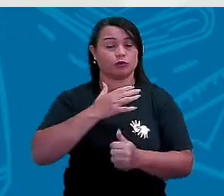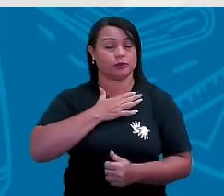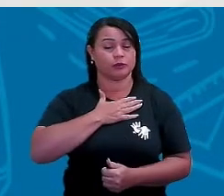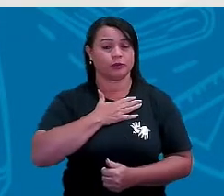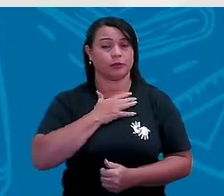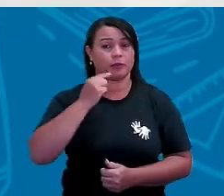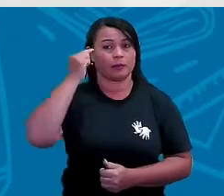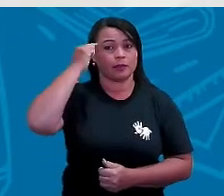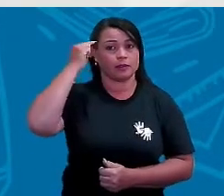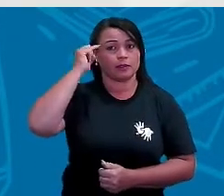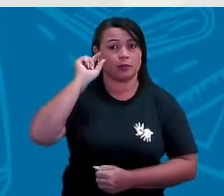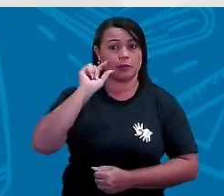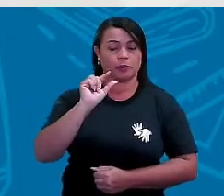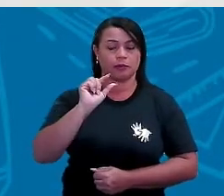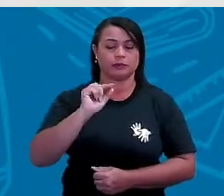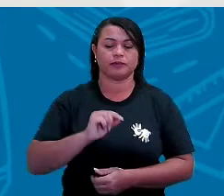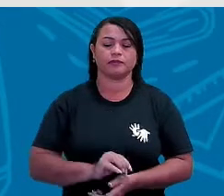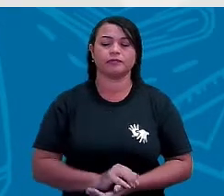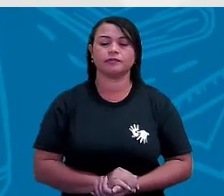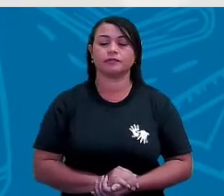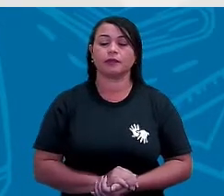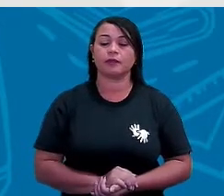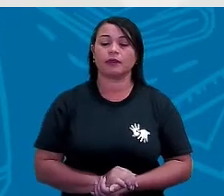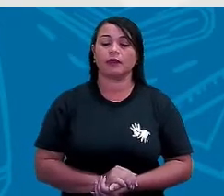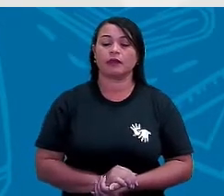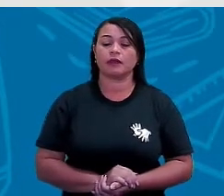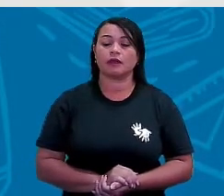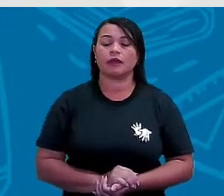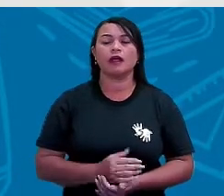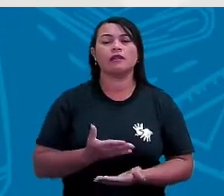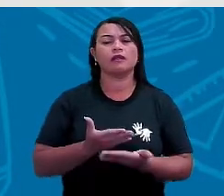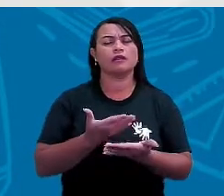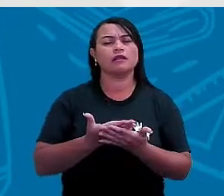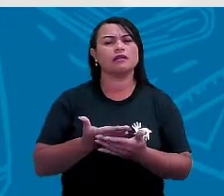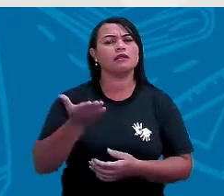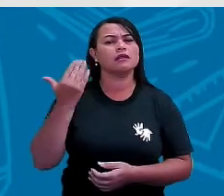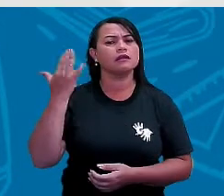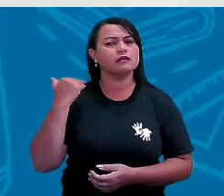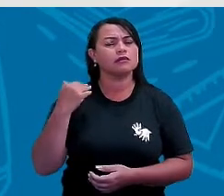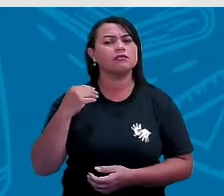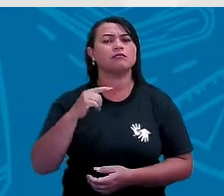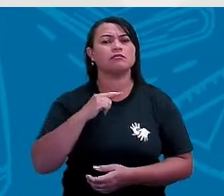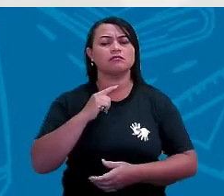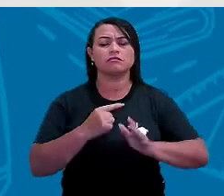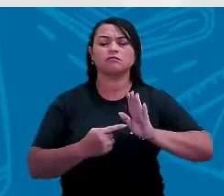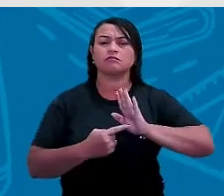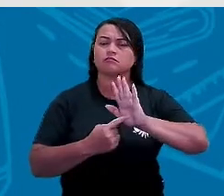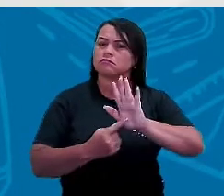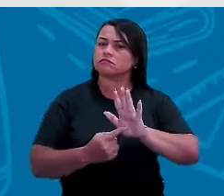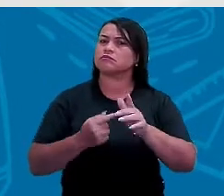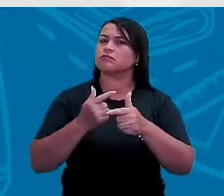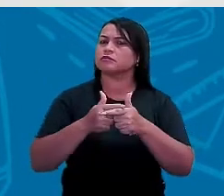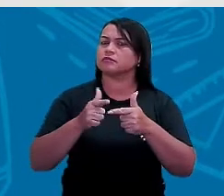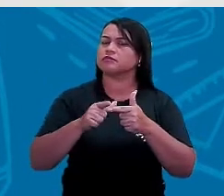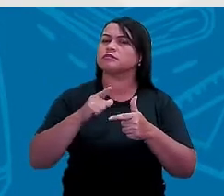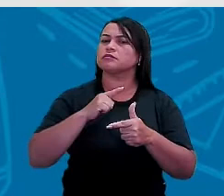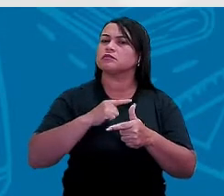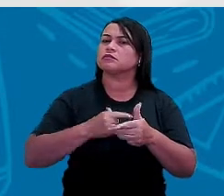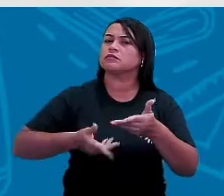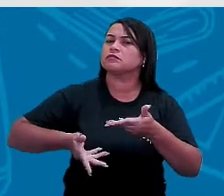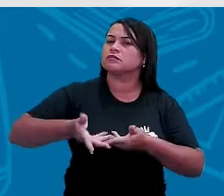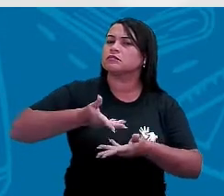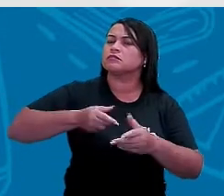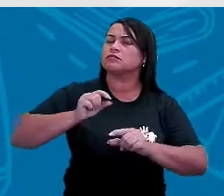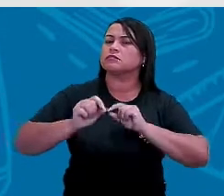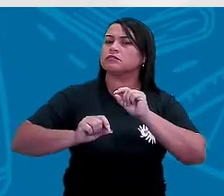comigo pensar um pouco, né? Na aula anterior, eu trouxe para vocês um problema onde envolvia, né,